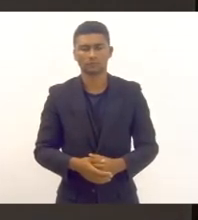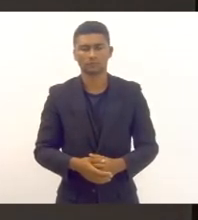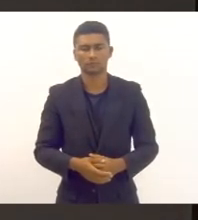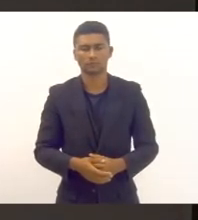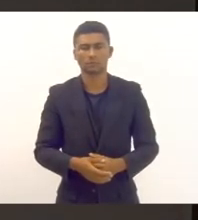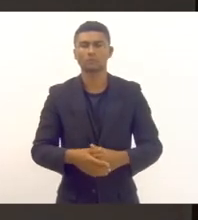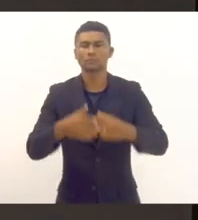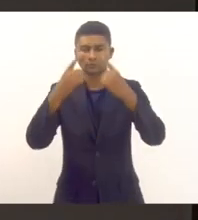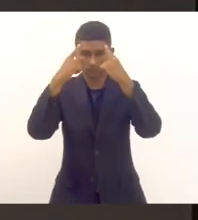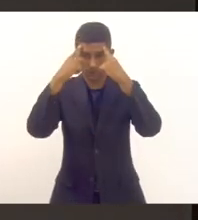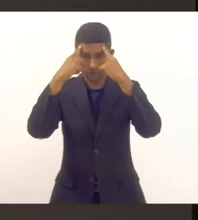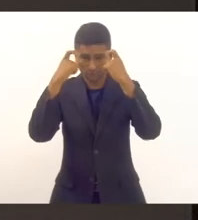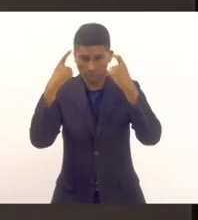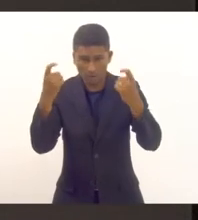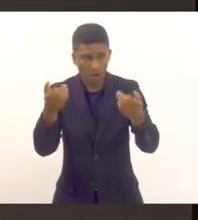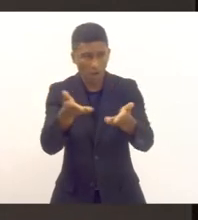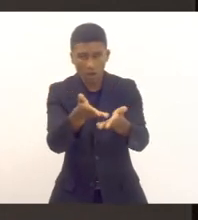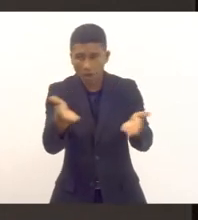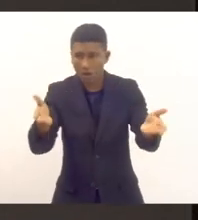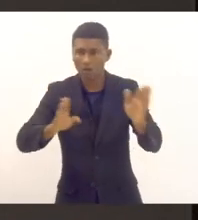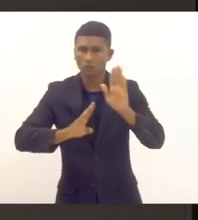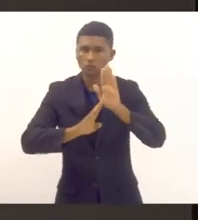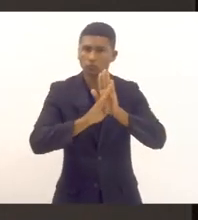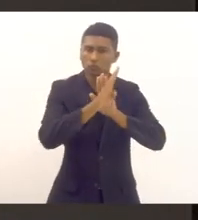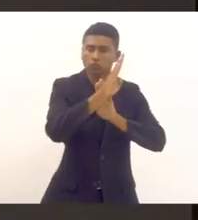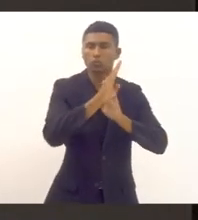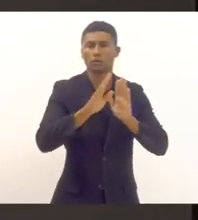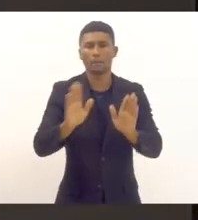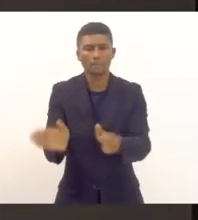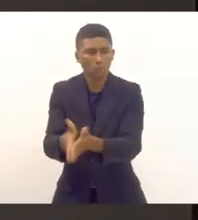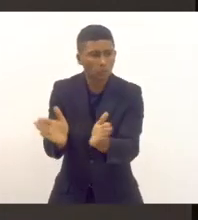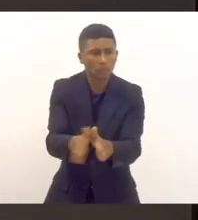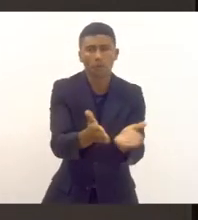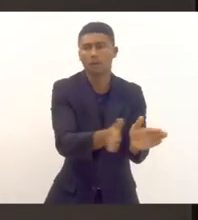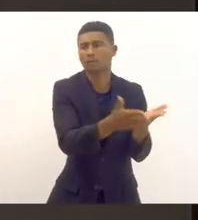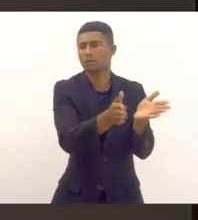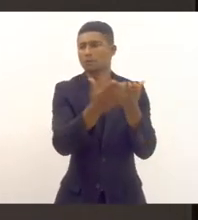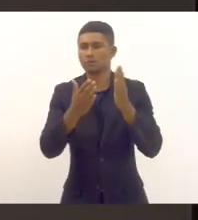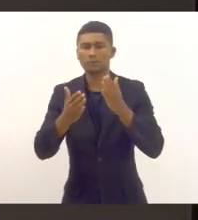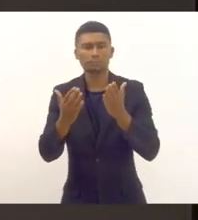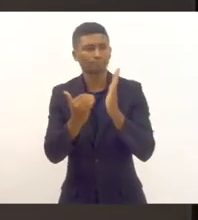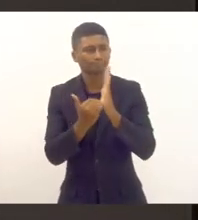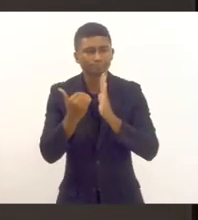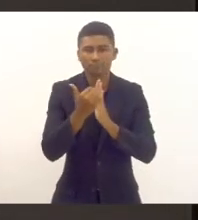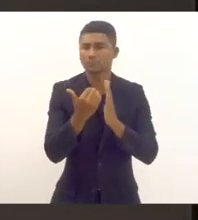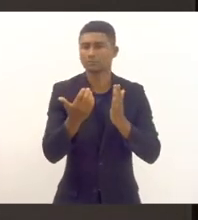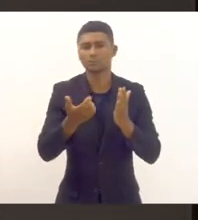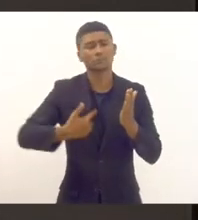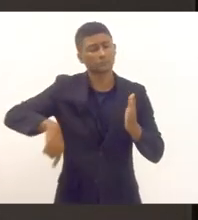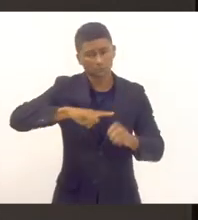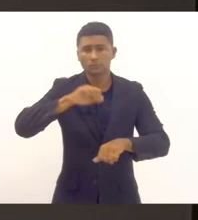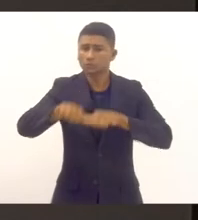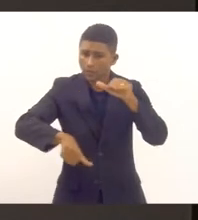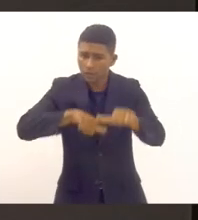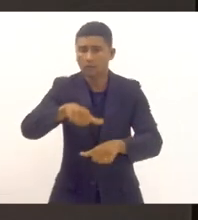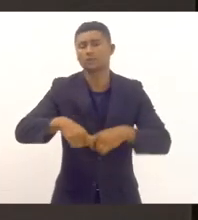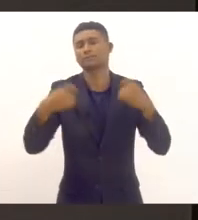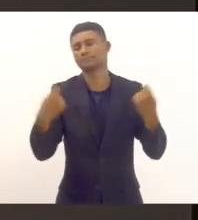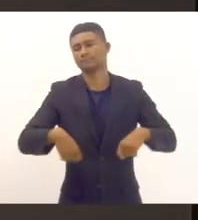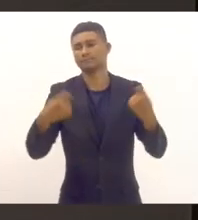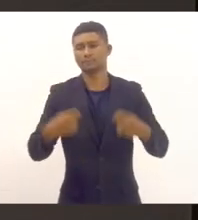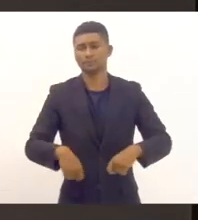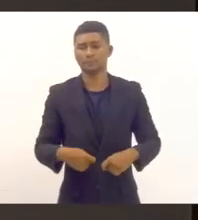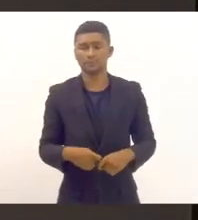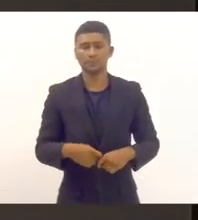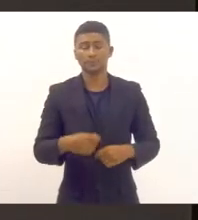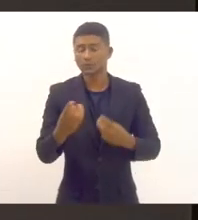Aumento da violência, aumento da miséria. A gente tem que mudar esse quadro no Rio de Janeiro. Só muda esse quadro se